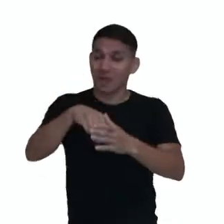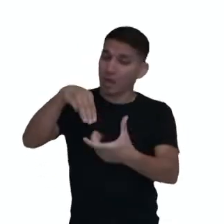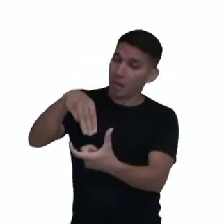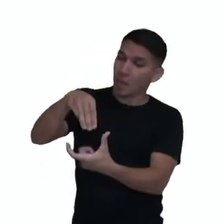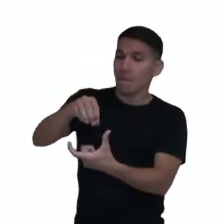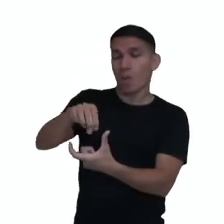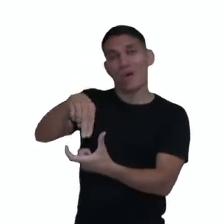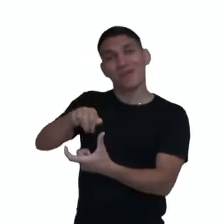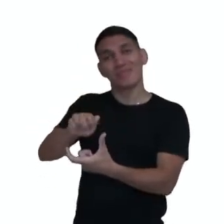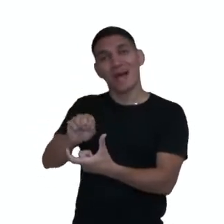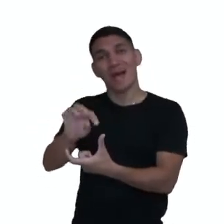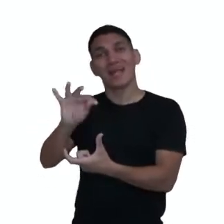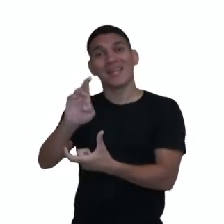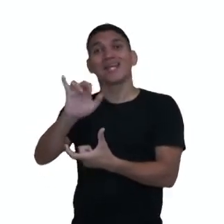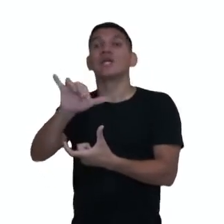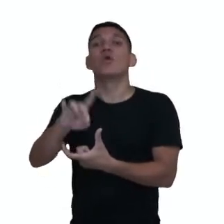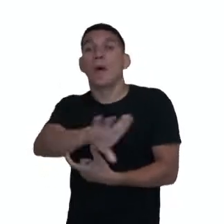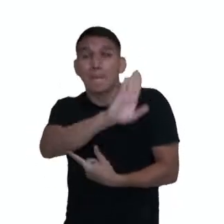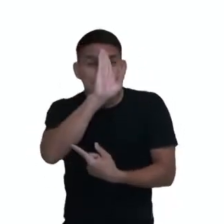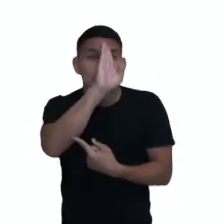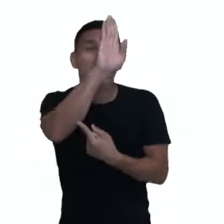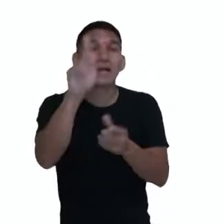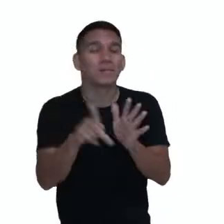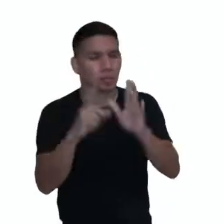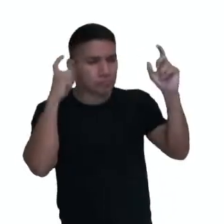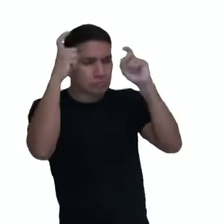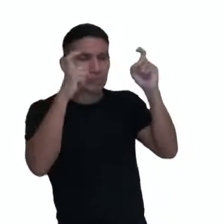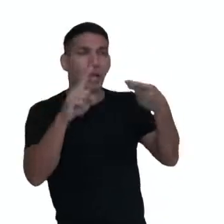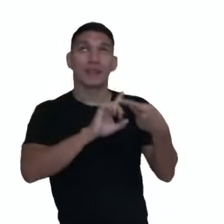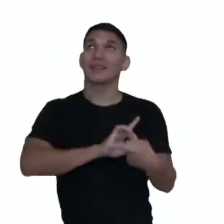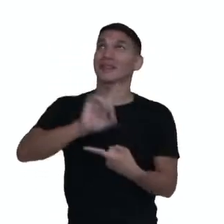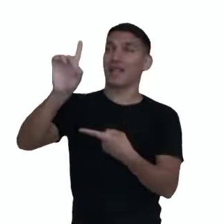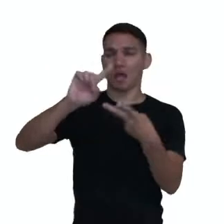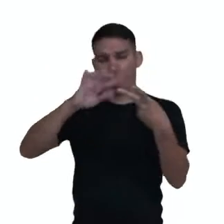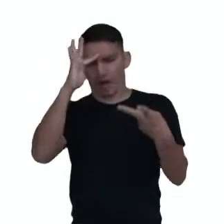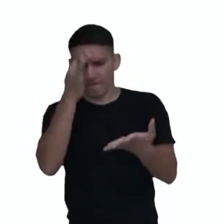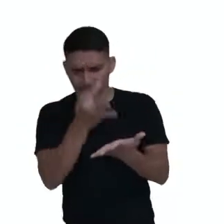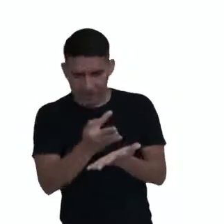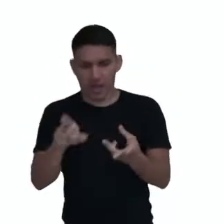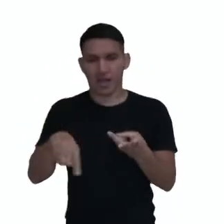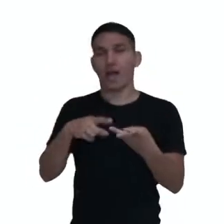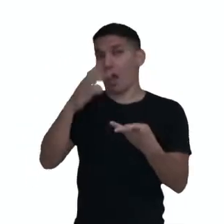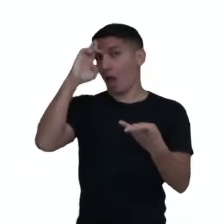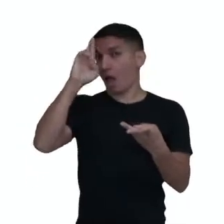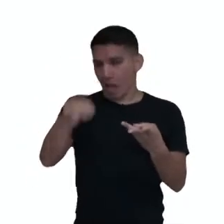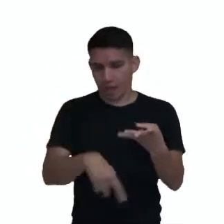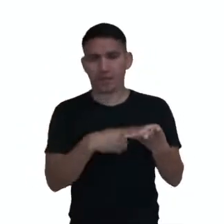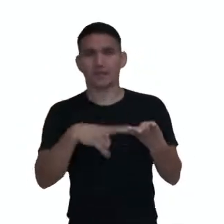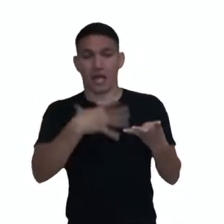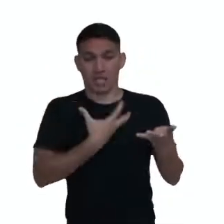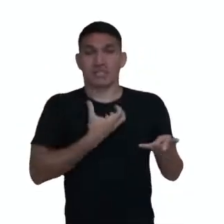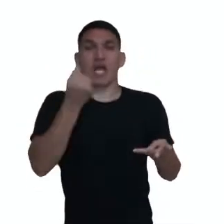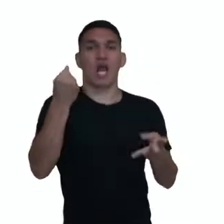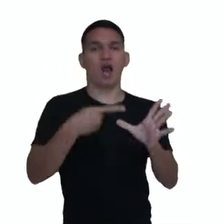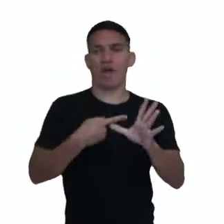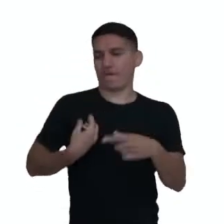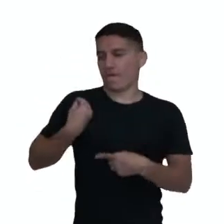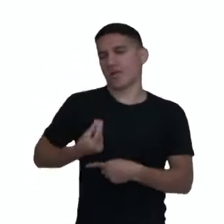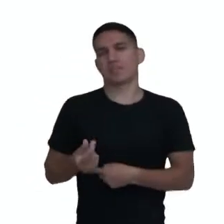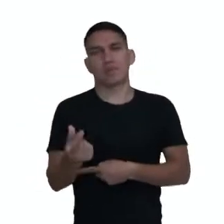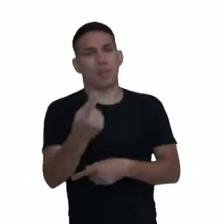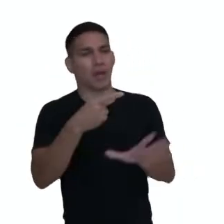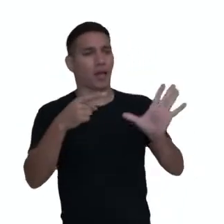preocupações eram Deus, a fé, a razão, a imortalidade da alma humana, a salvação, o pecado,